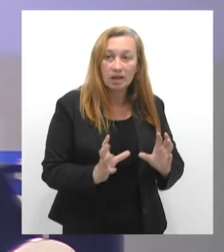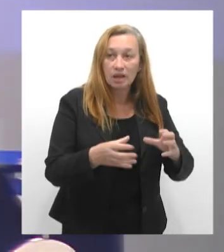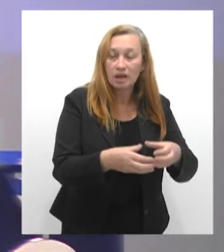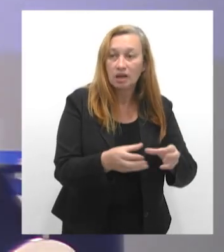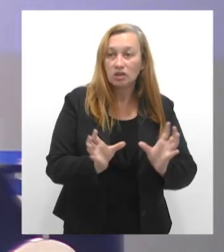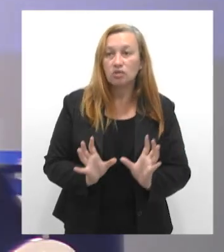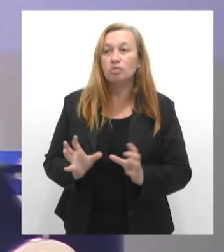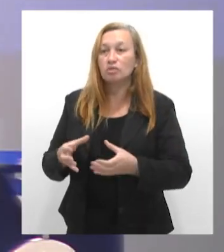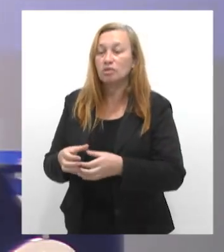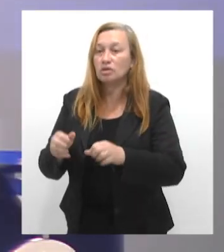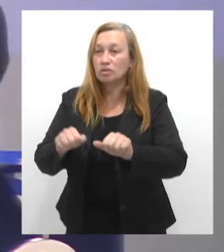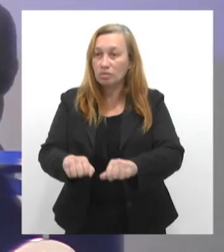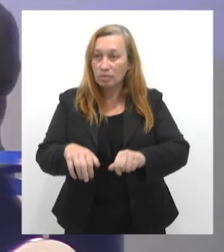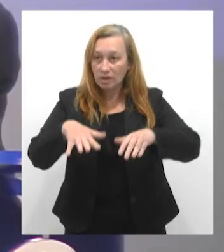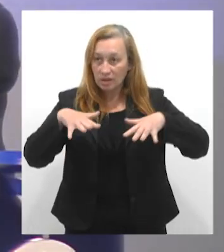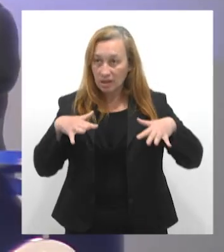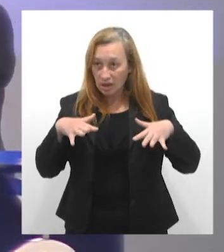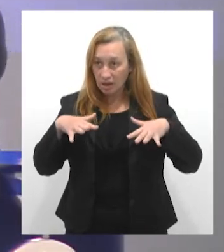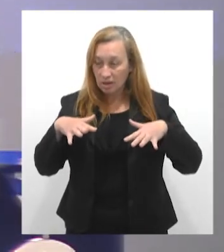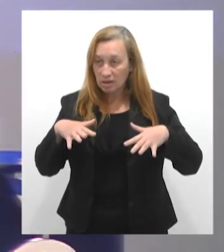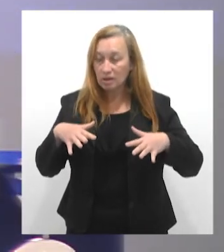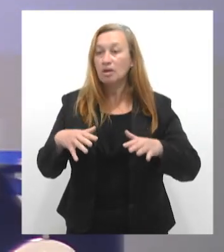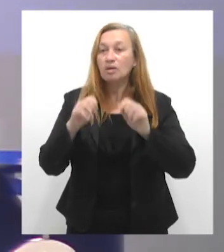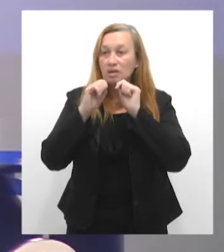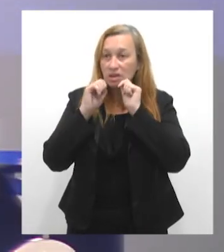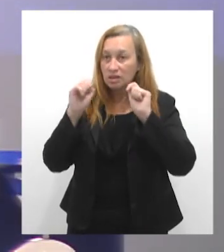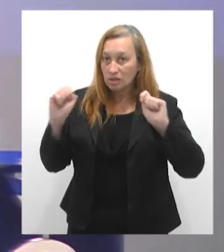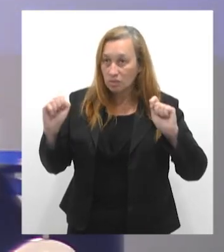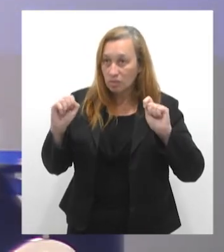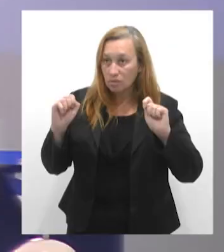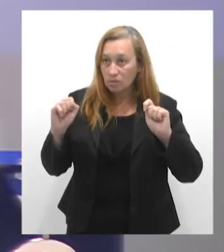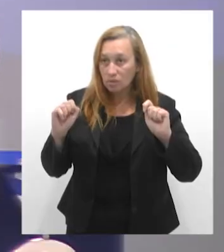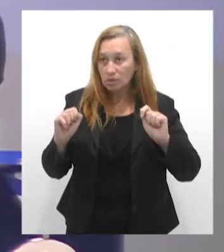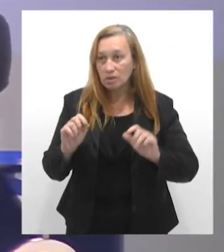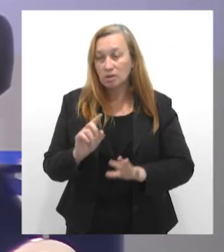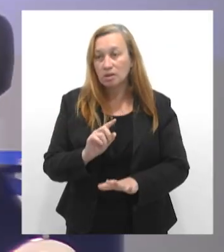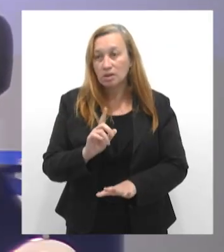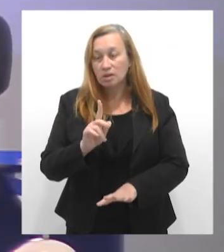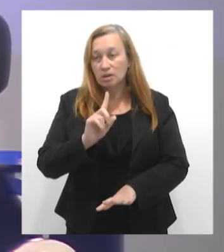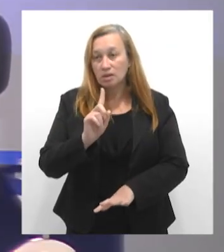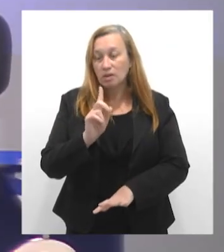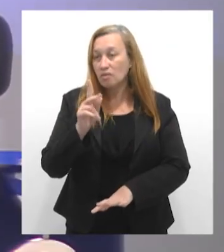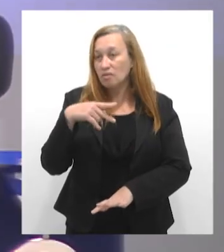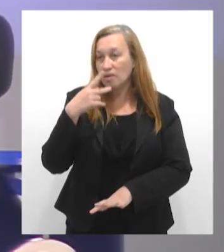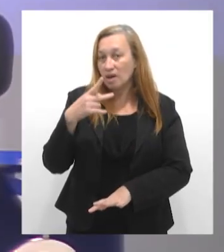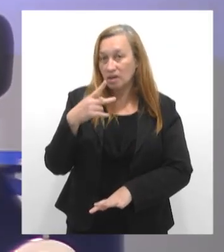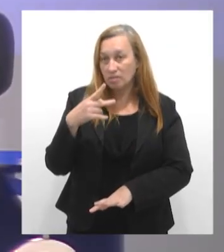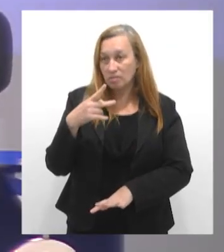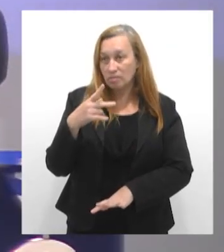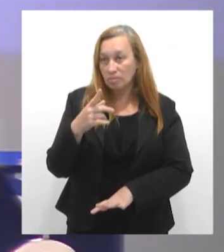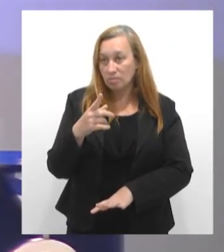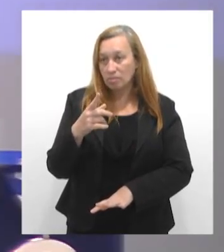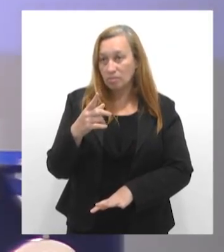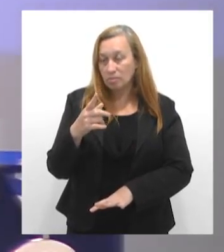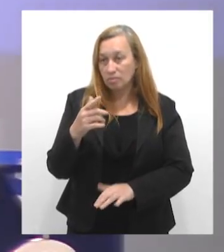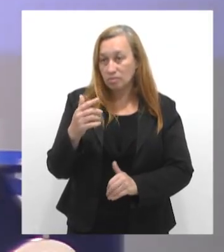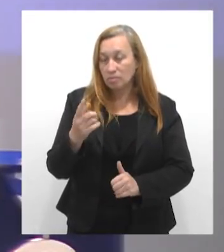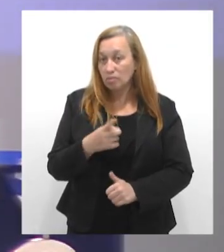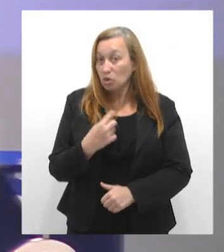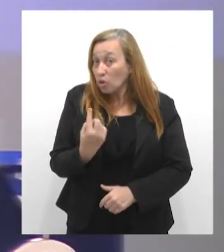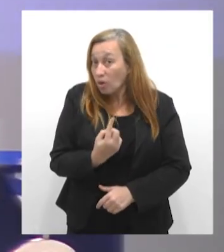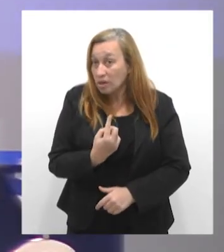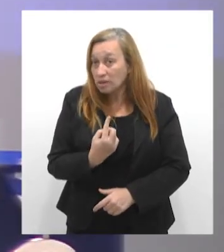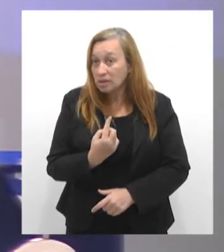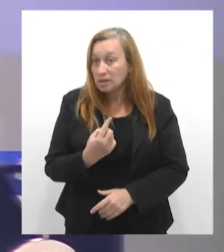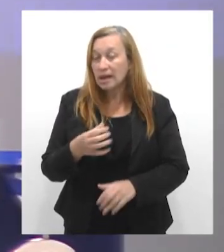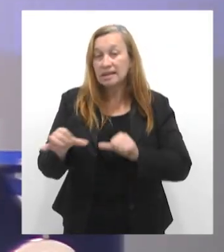nos plenários, os assessores não falam pela gente. Então,